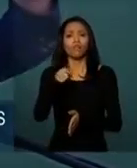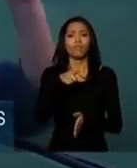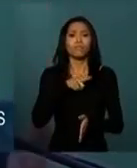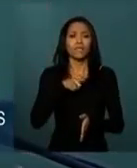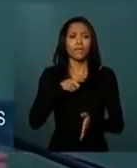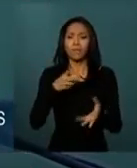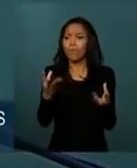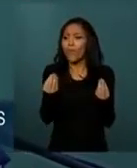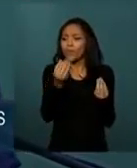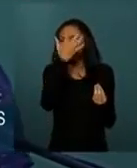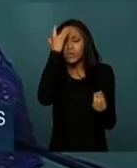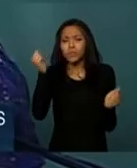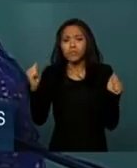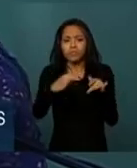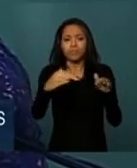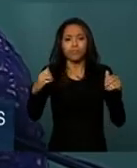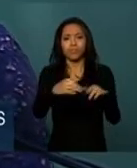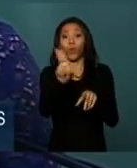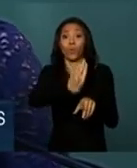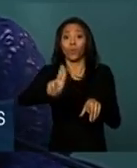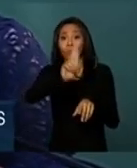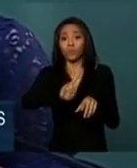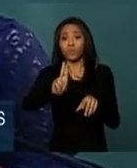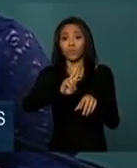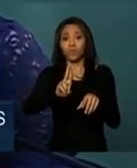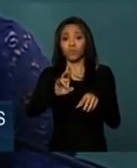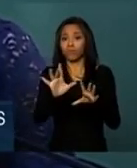porção de gente num